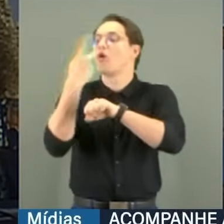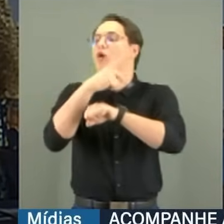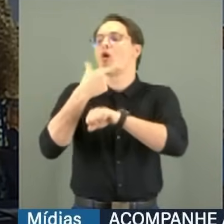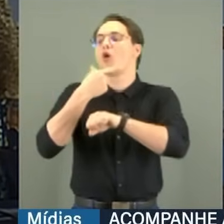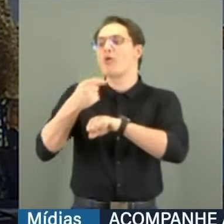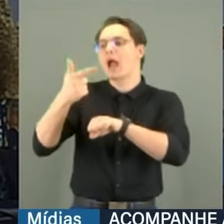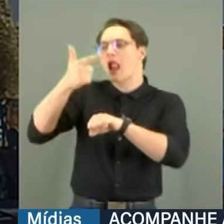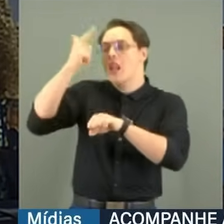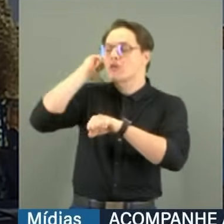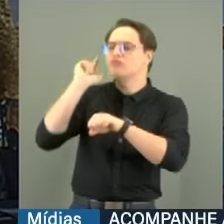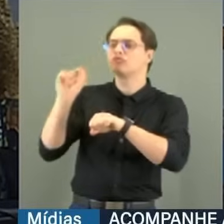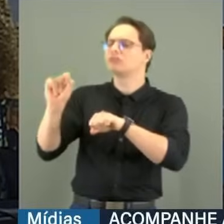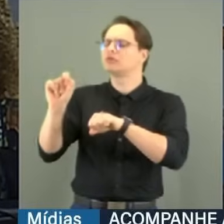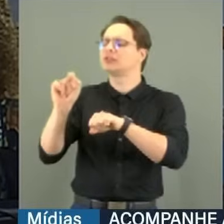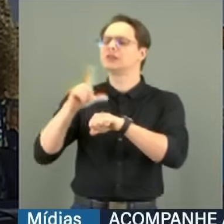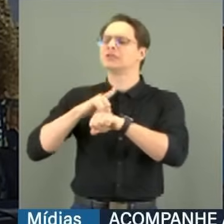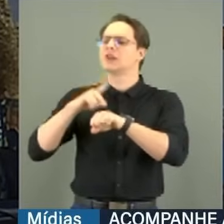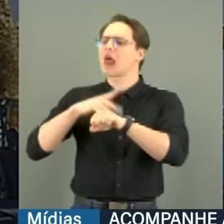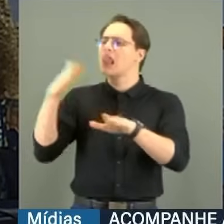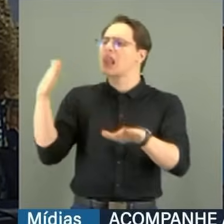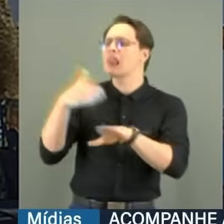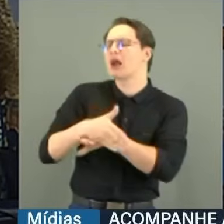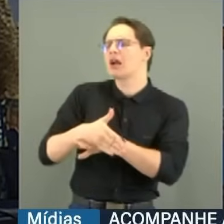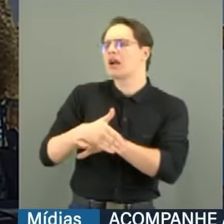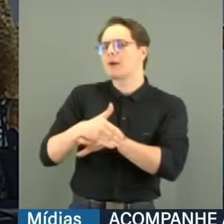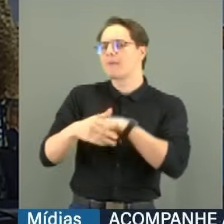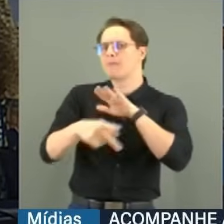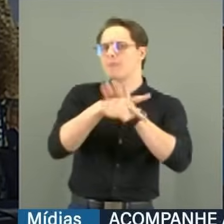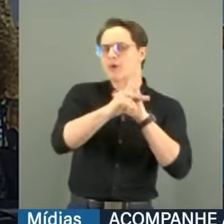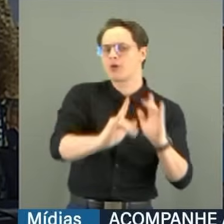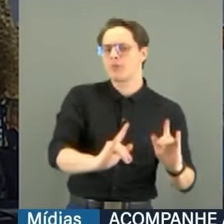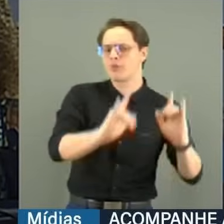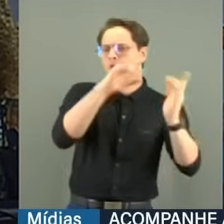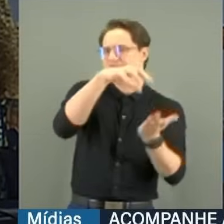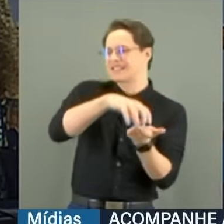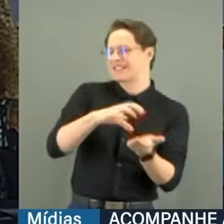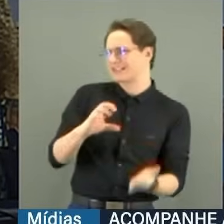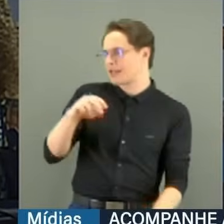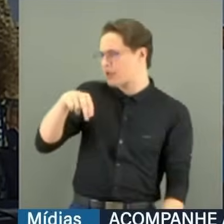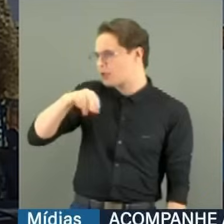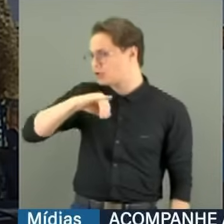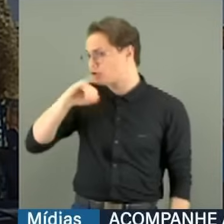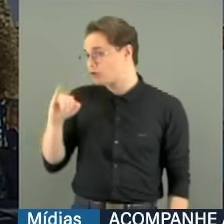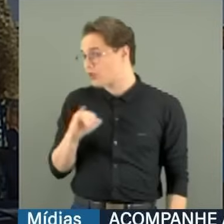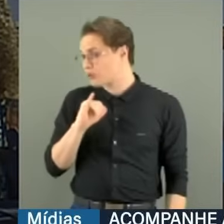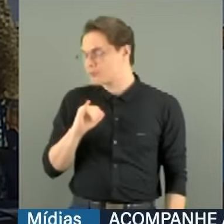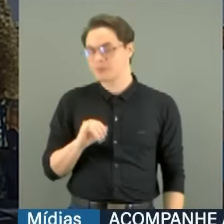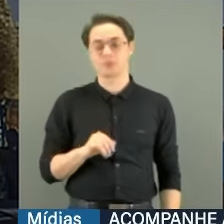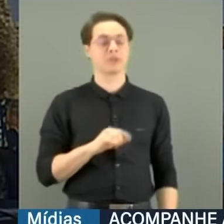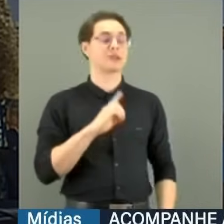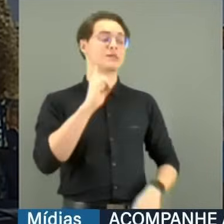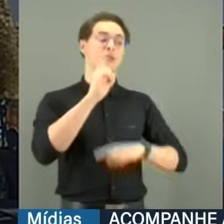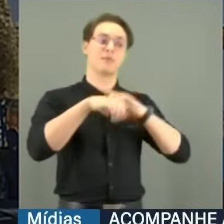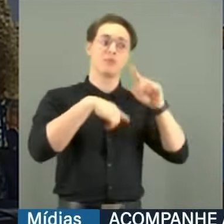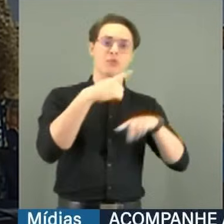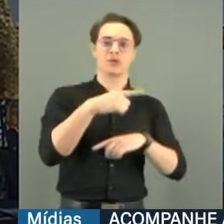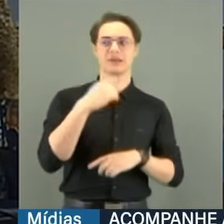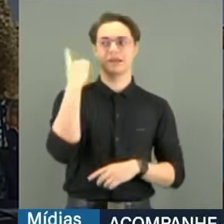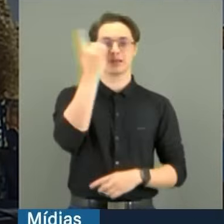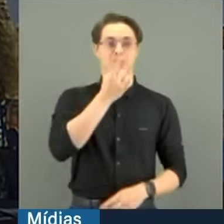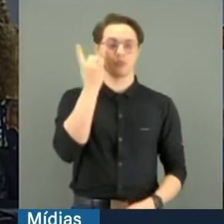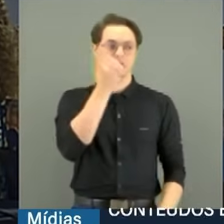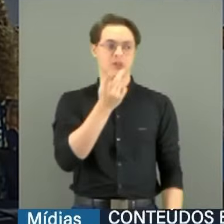coisa referente, por exemplo, à invasão ao CNJ, à site do CNJ? Após isso, a deputada me disse que eu precisava